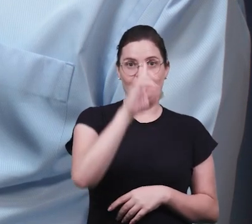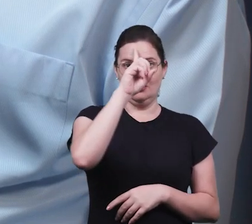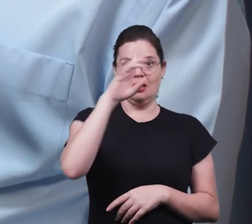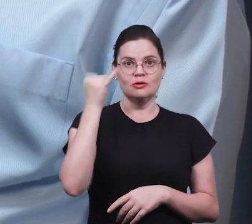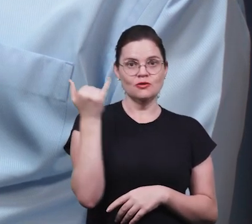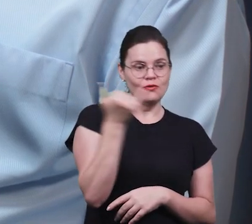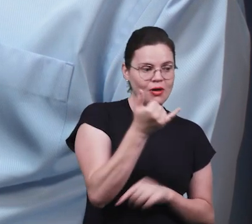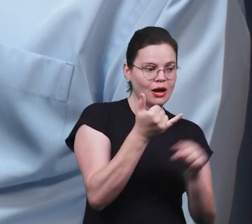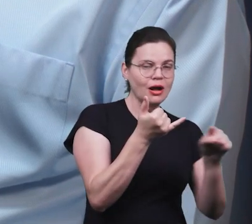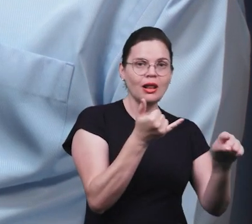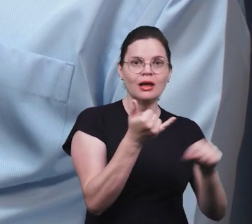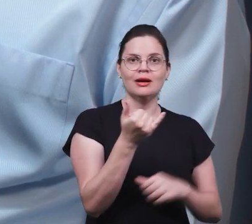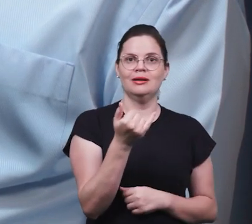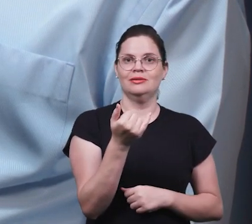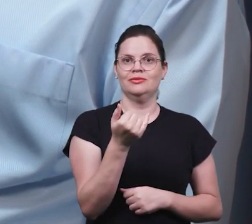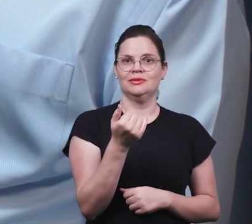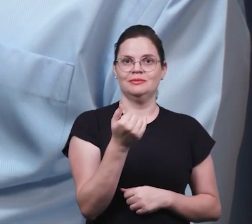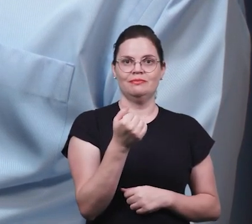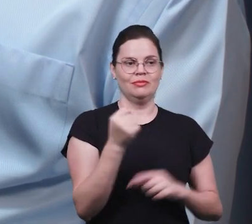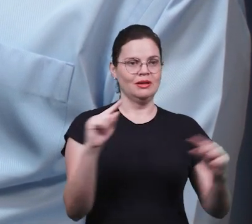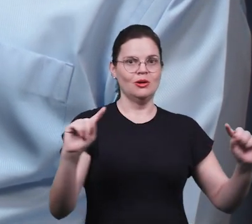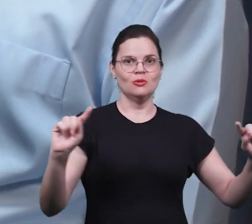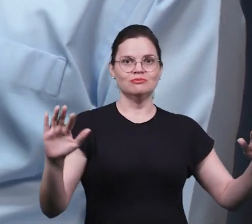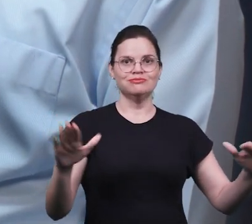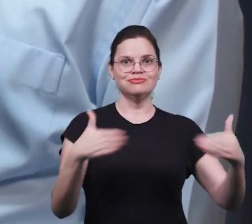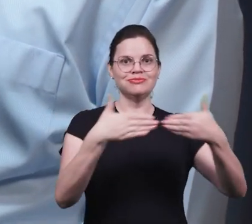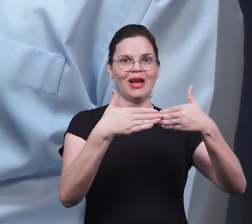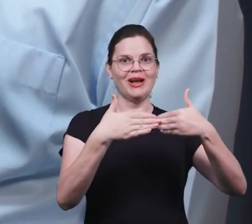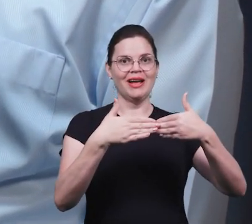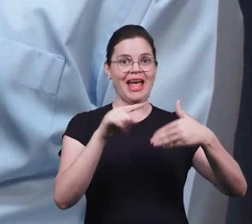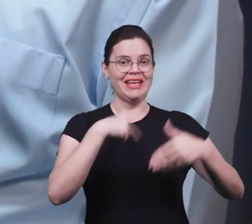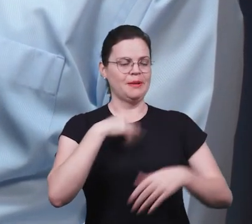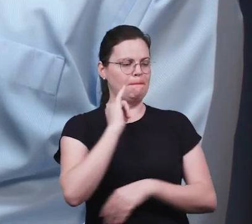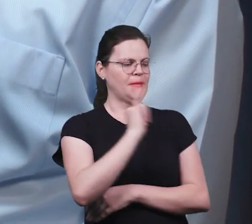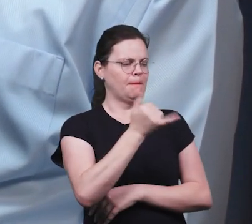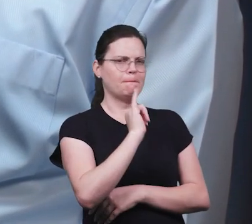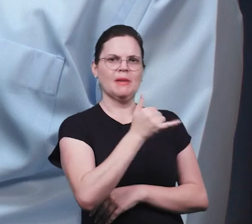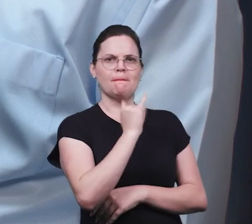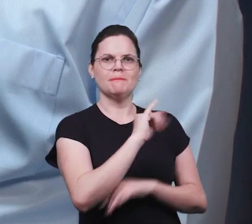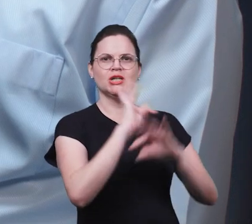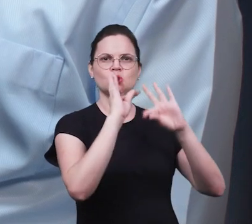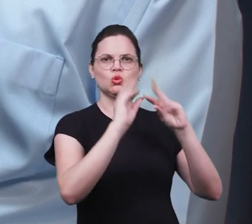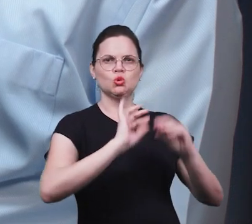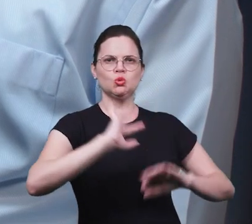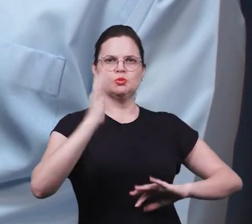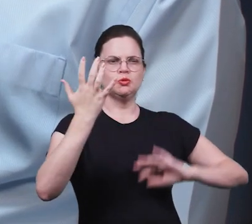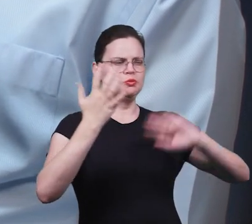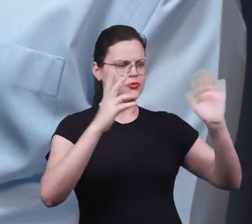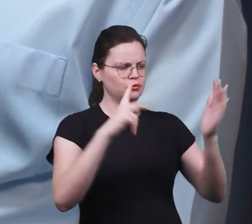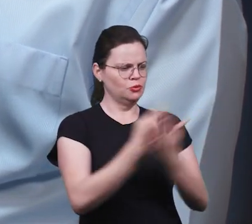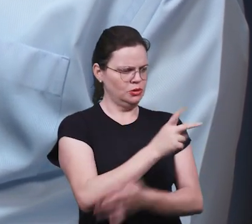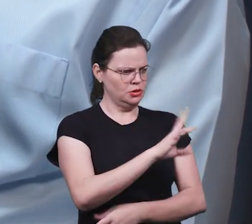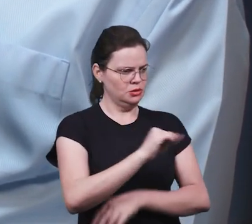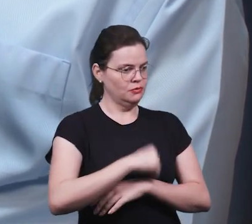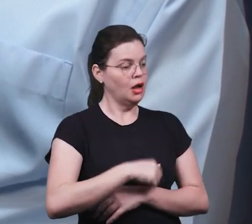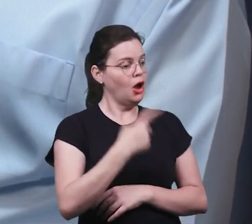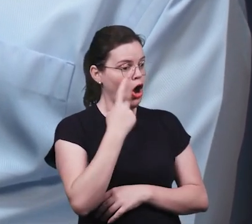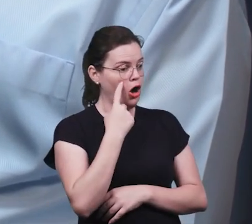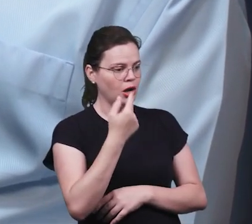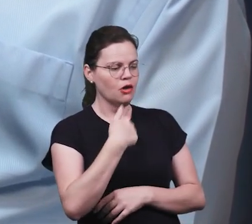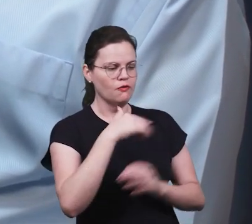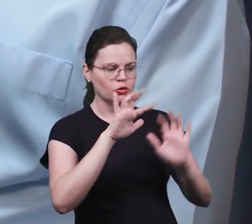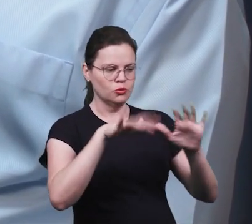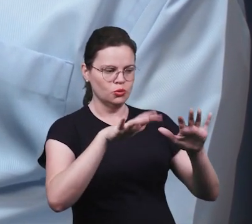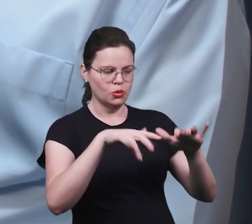um homem com quem Deus podia revelar os acontecimentos futuros, de falar para ele, vai ser destruído, faz